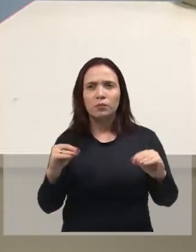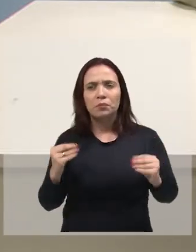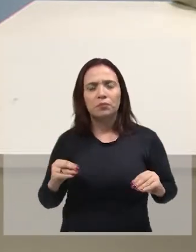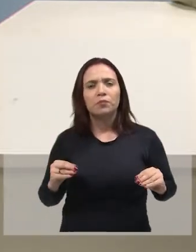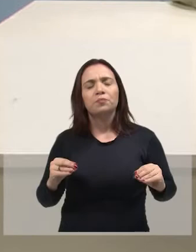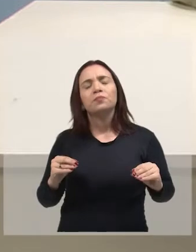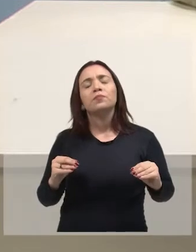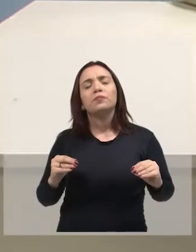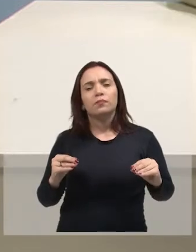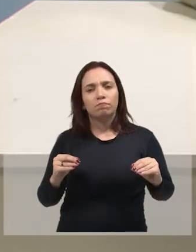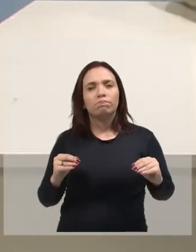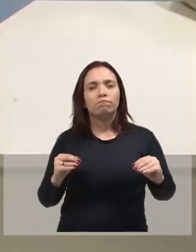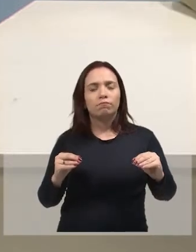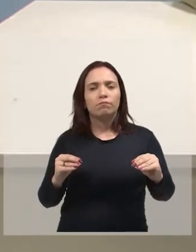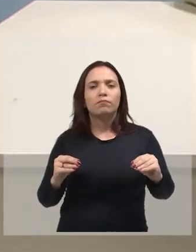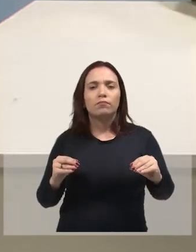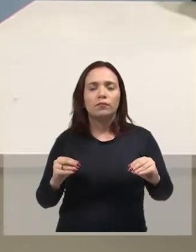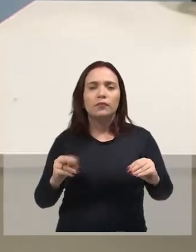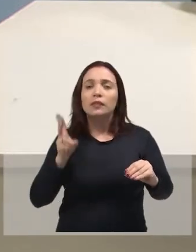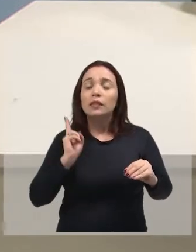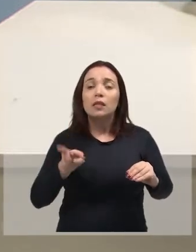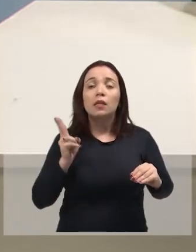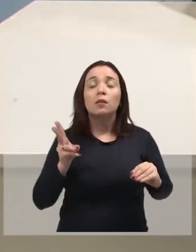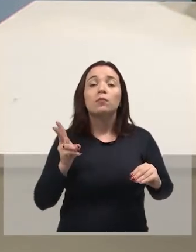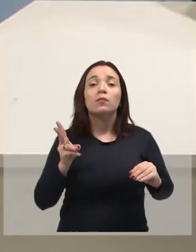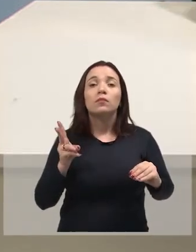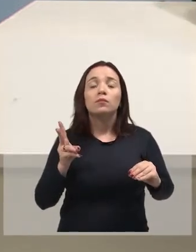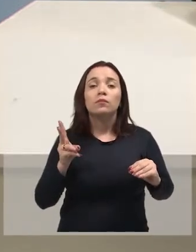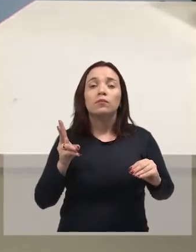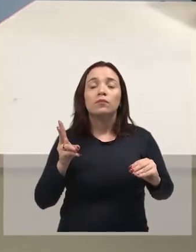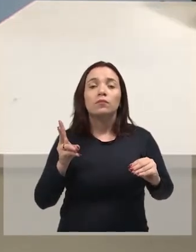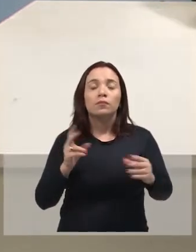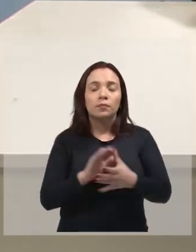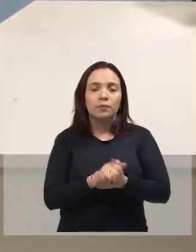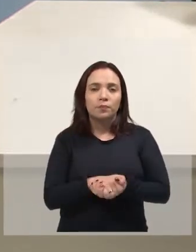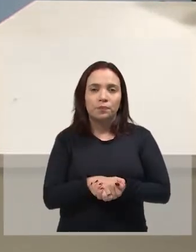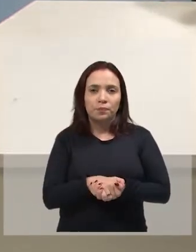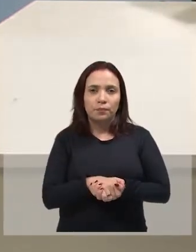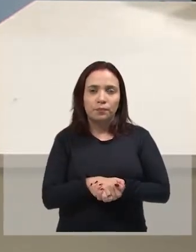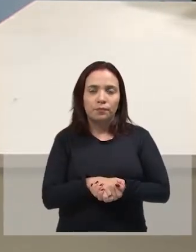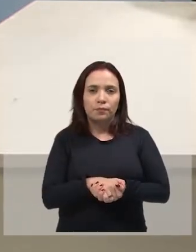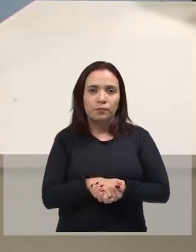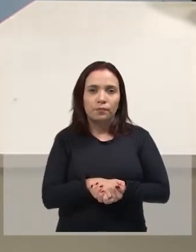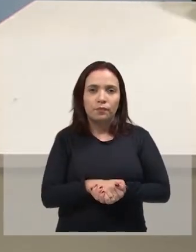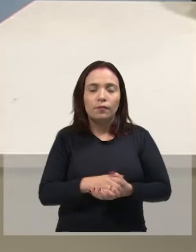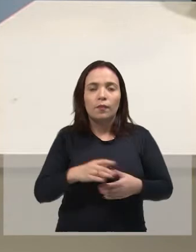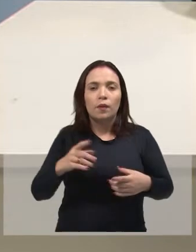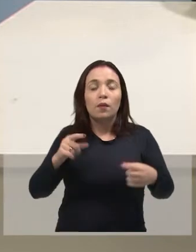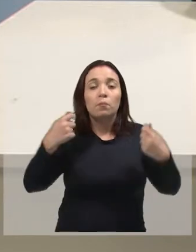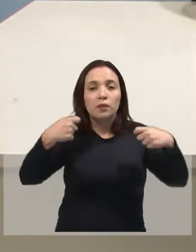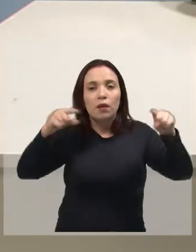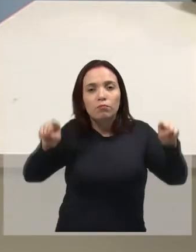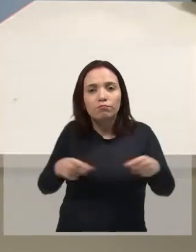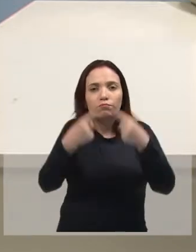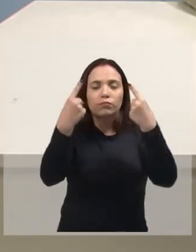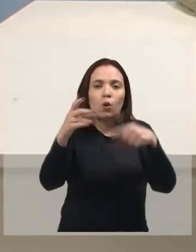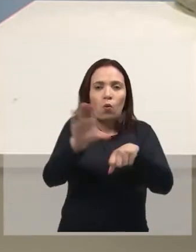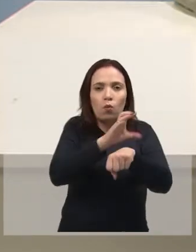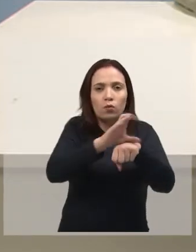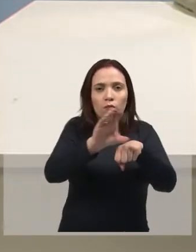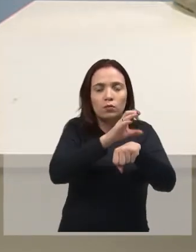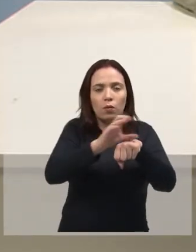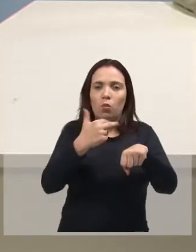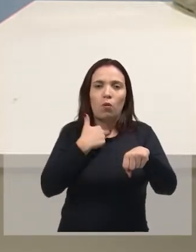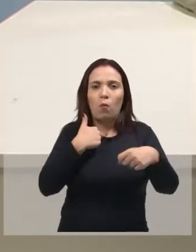dessa produção legislativa, que seja sempre pautada do ponto de vista constitucional, né, para não haver nenhum choque